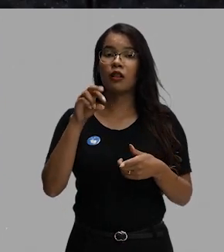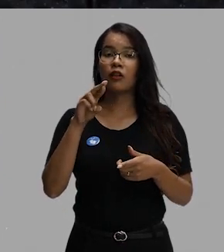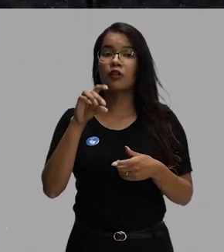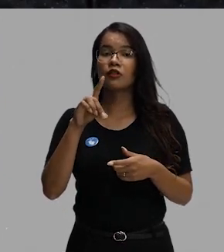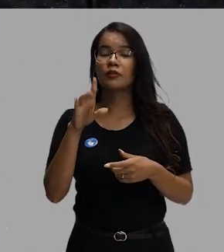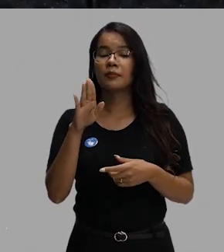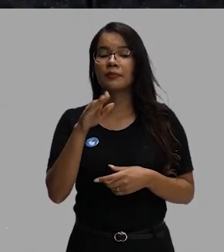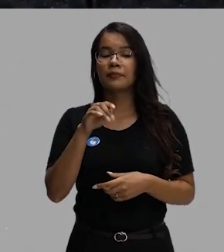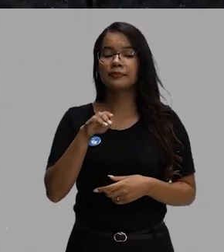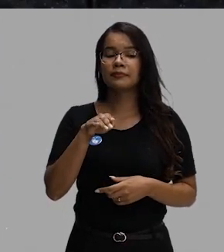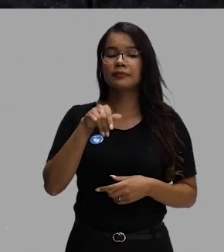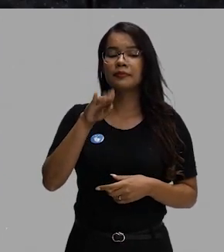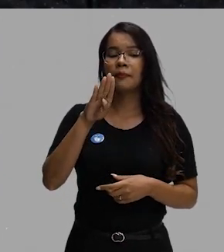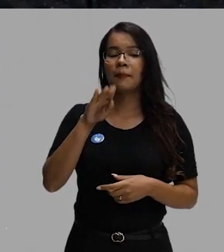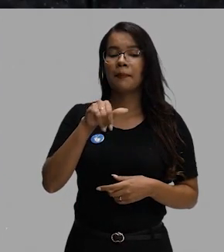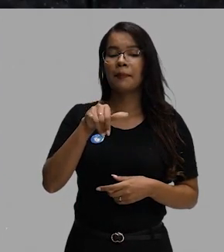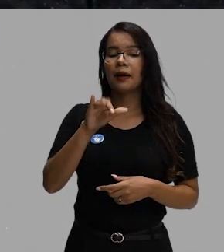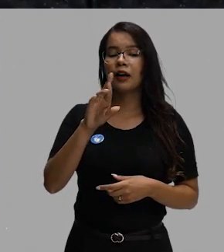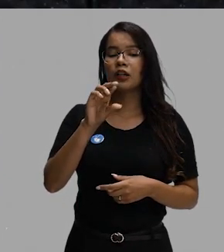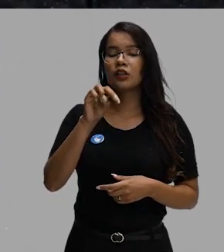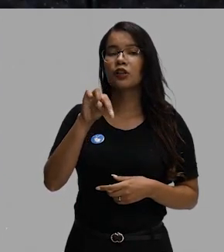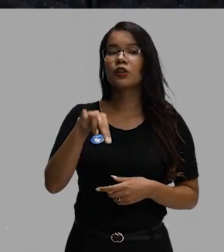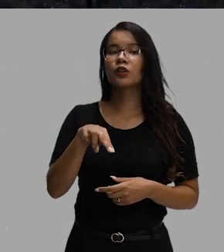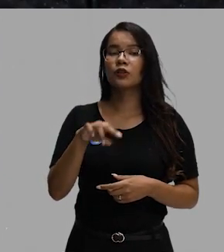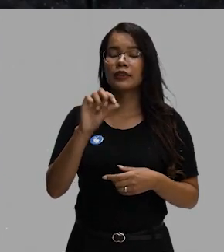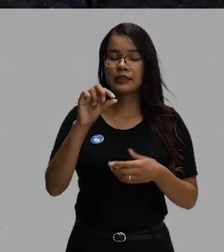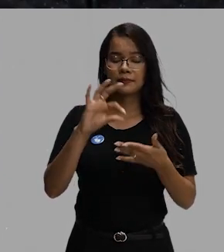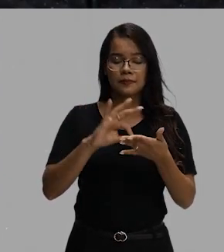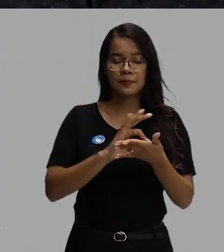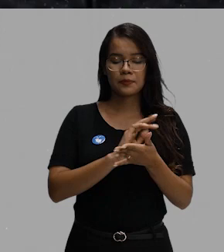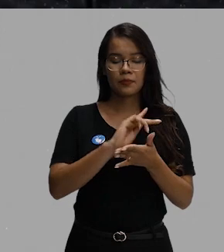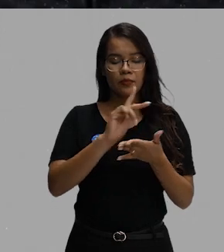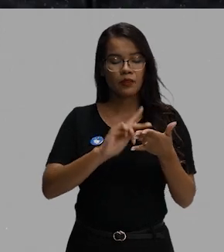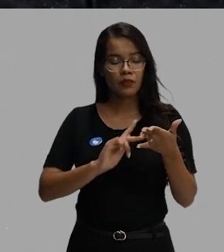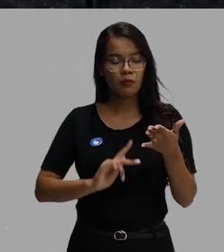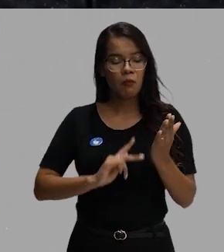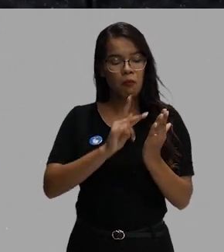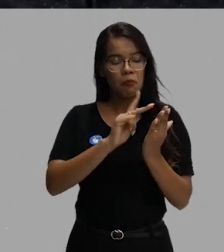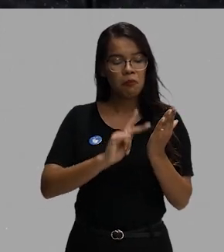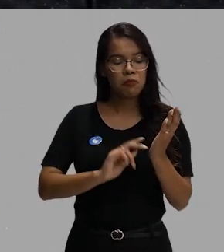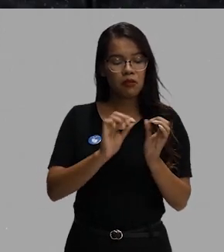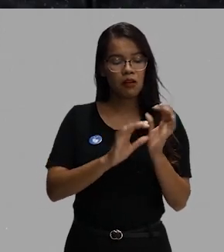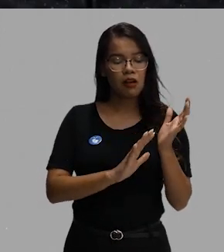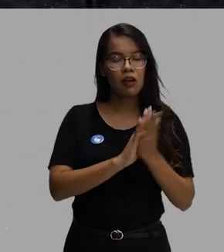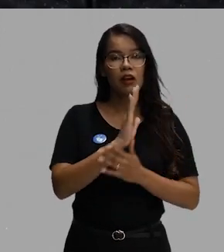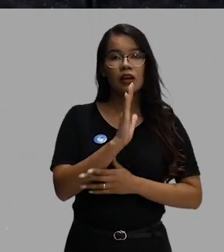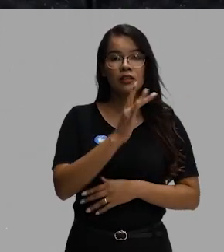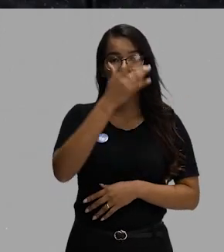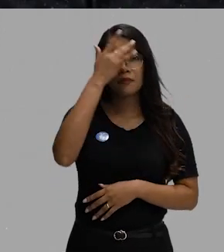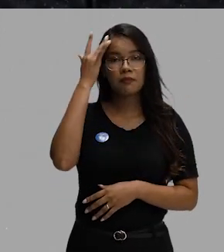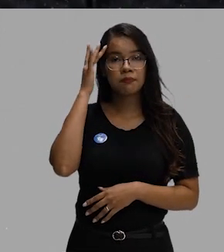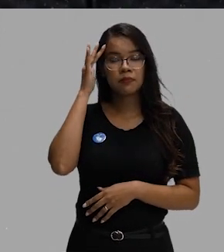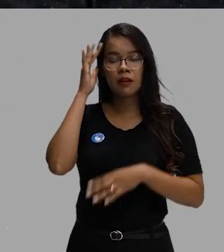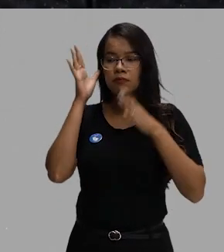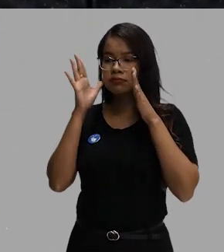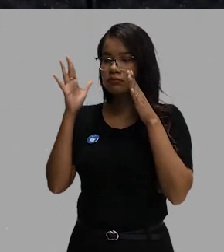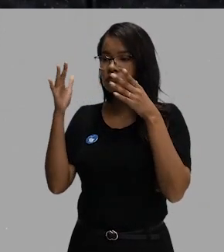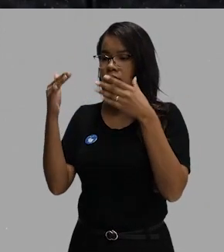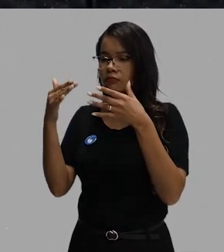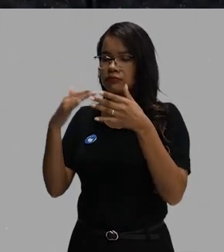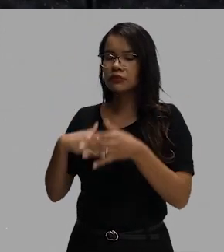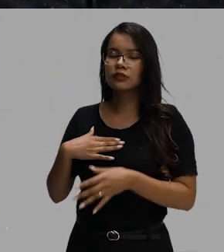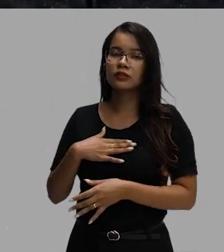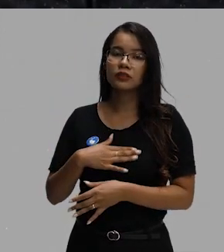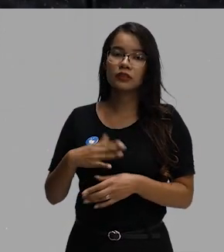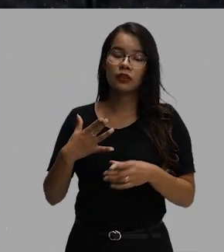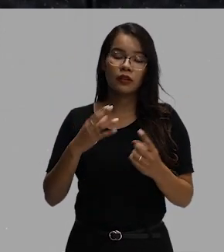se identificaram com esse poema, nós já falamos disso em outras aulas, em outra aula. E aí, essa influência direta na segunda